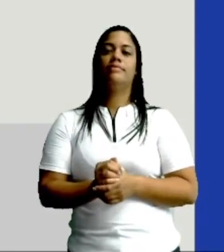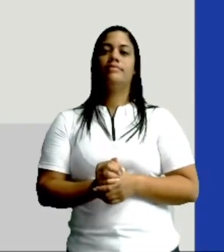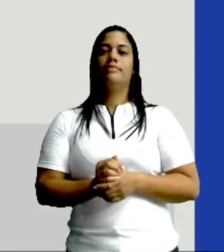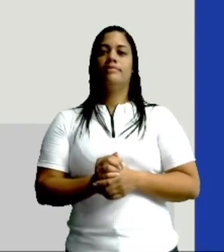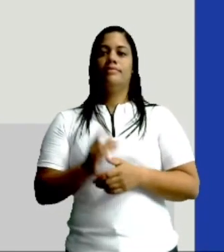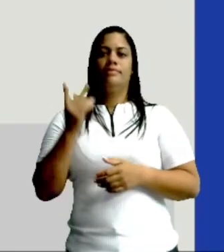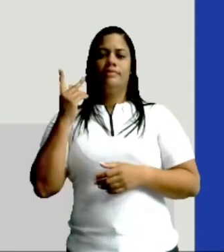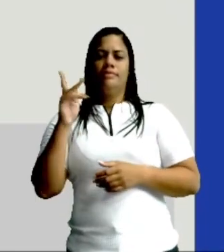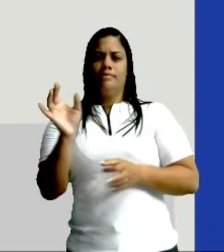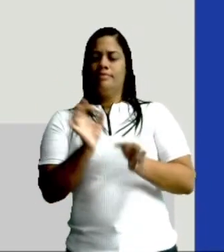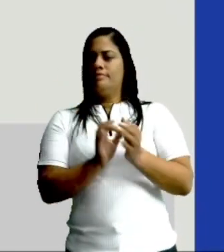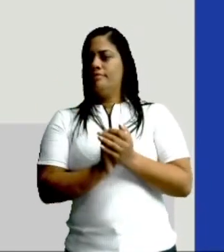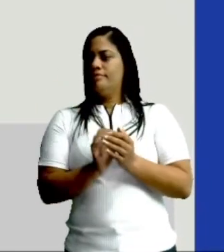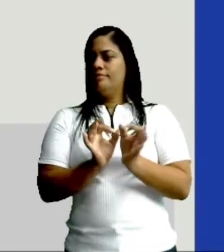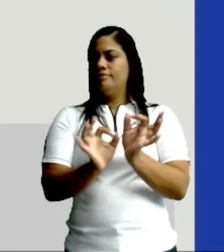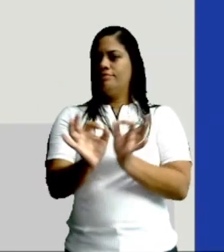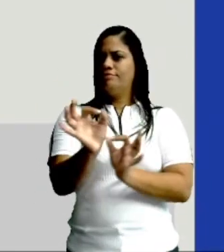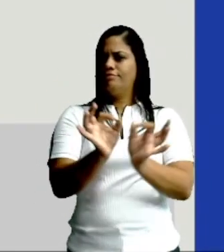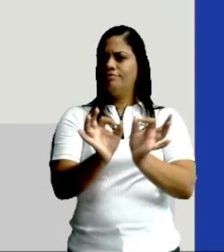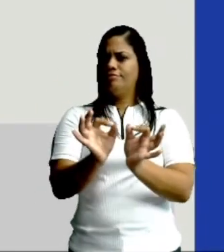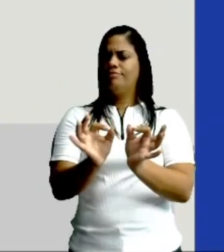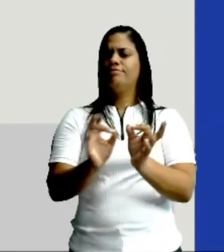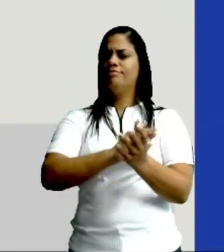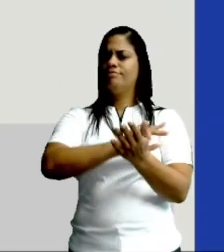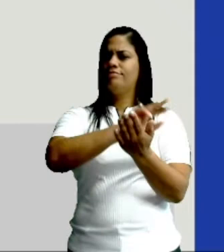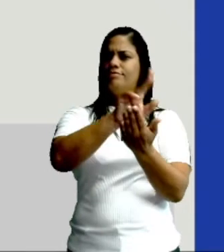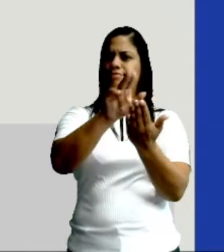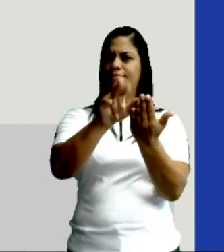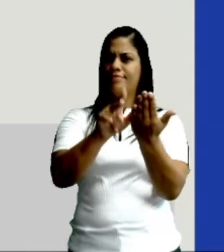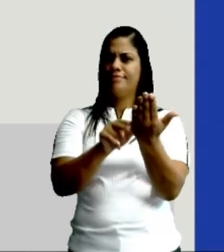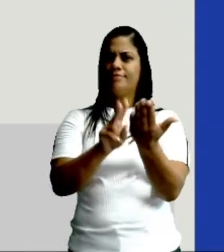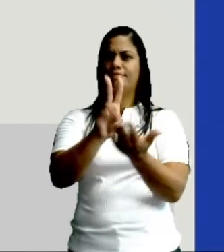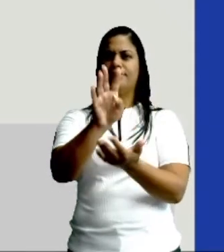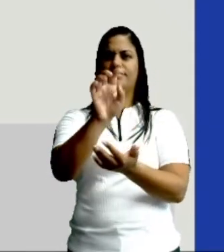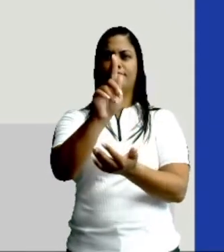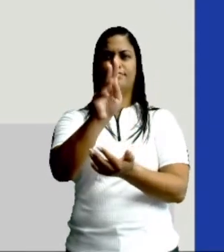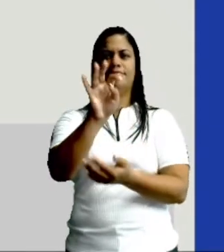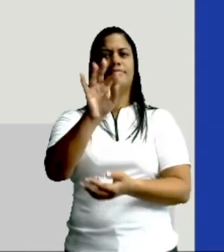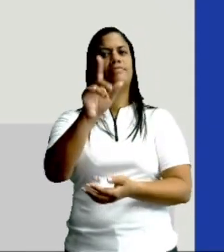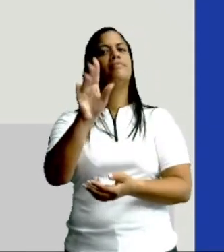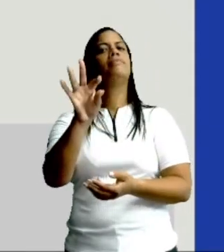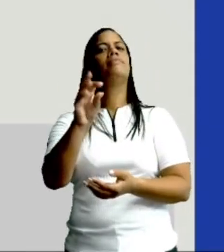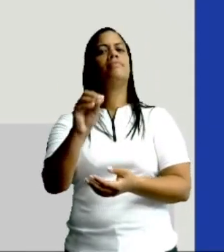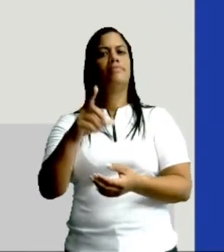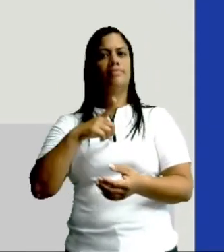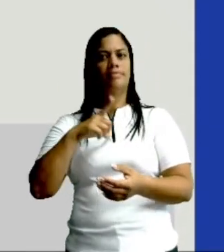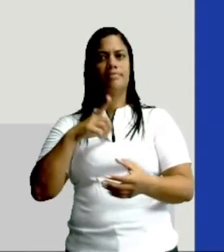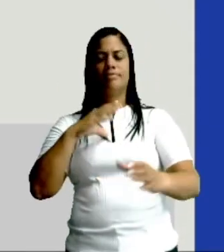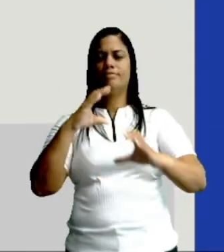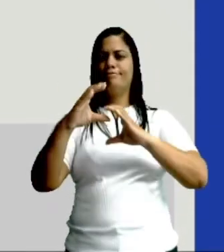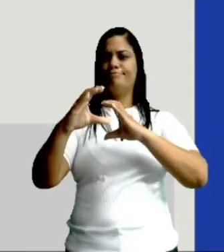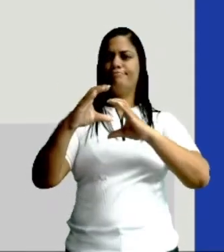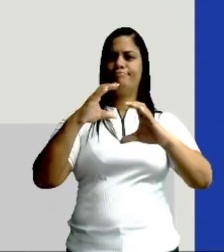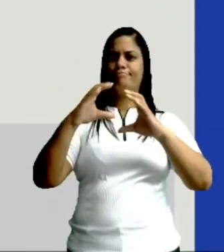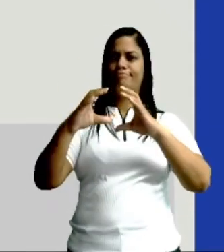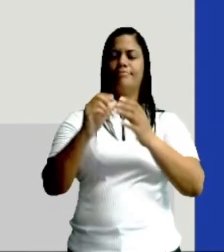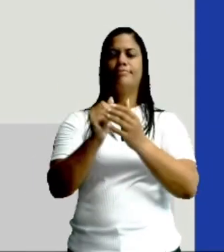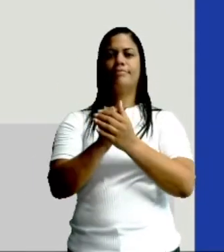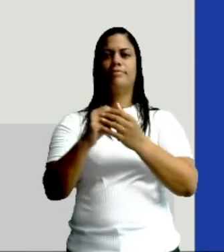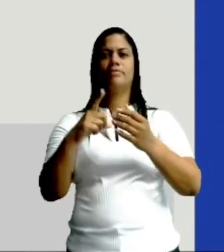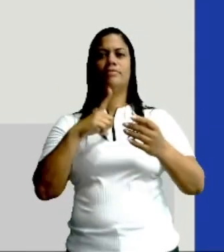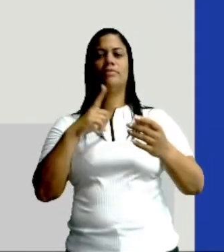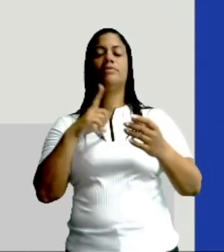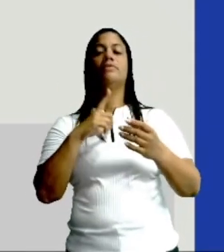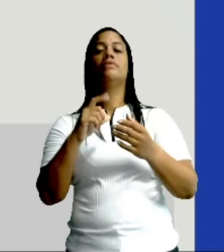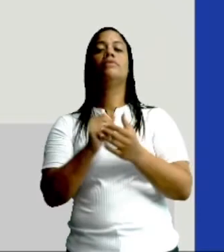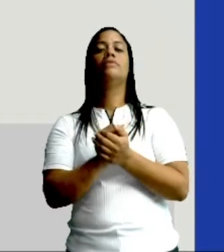consolidação das mais variados tipos de vegetação existentes no mundo, é preciso que haja interação entre os elementos naturais. E aí,